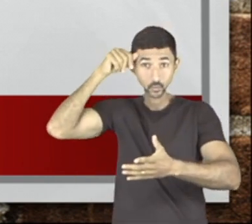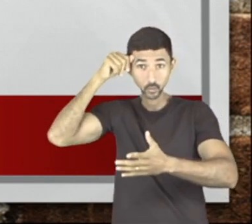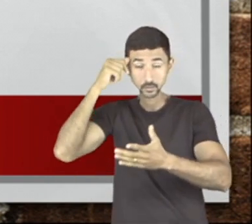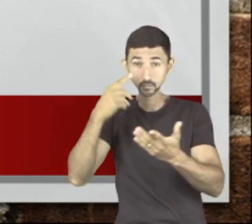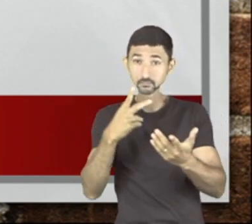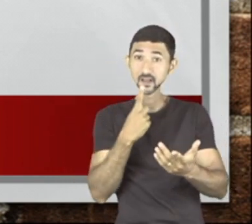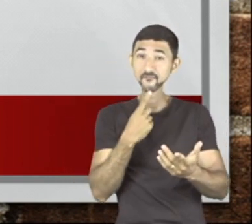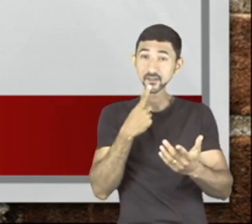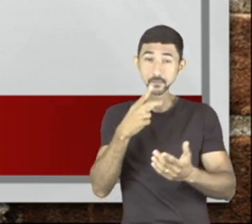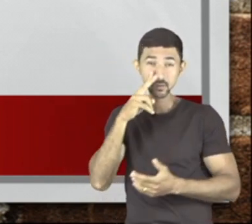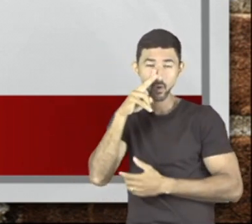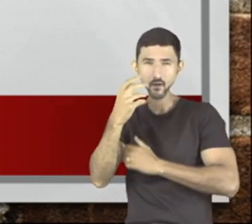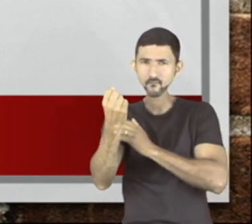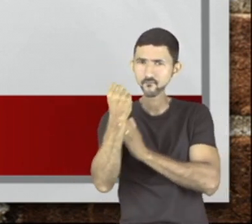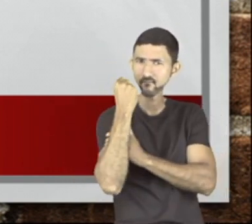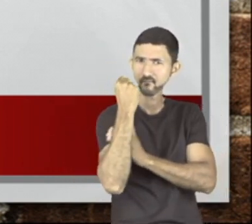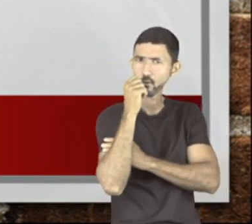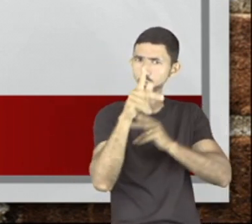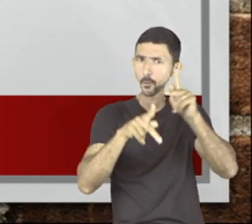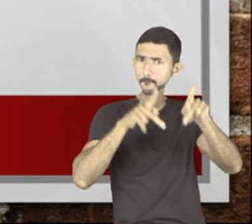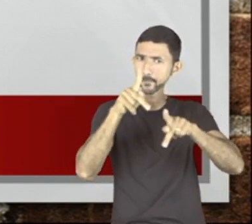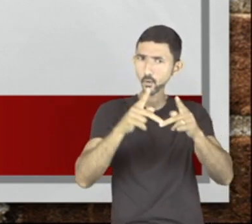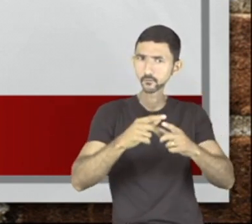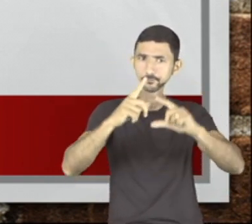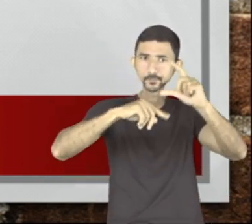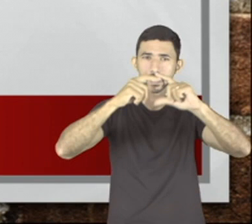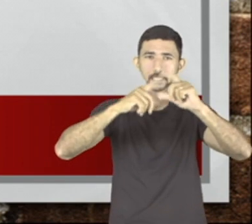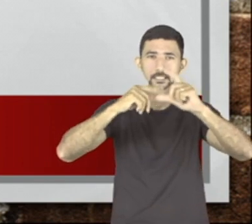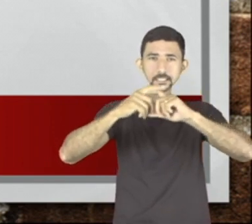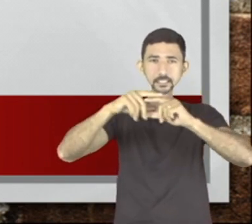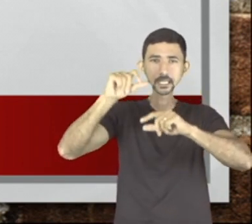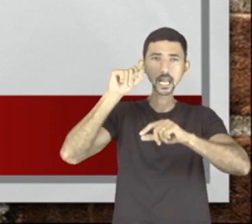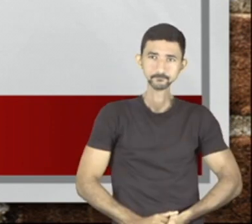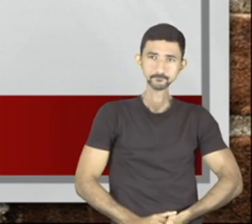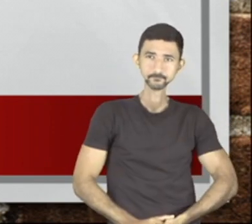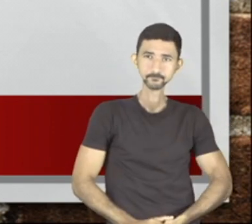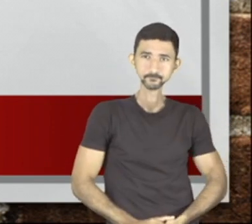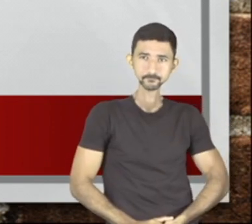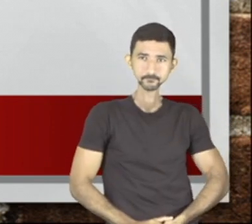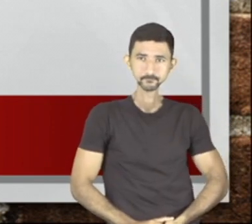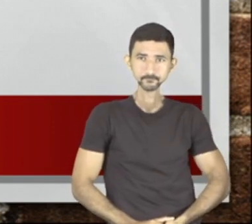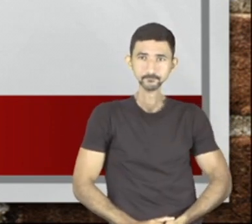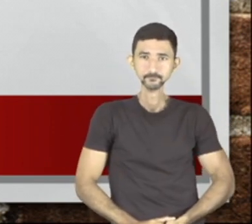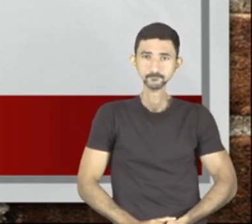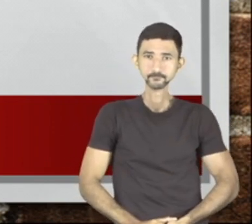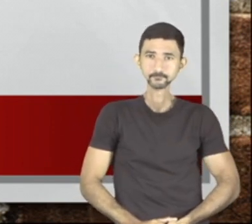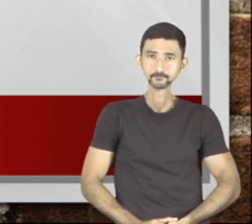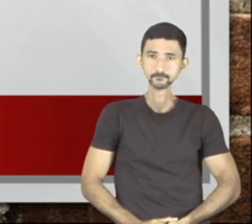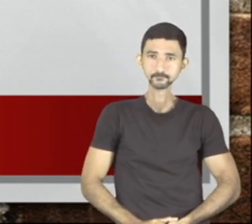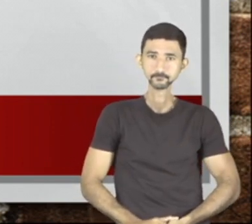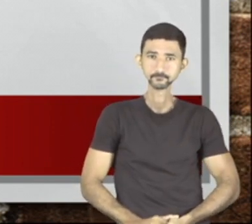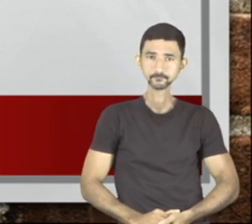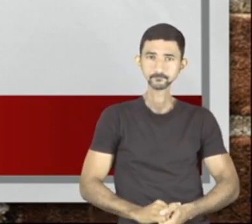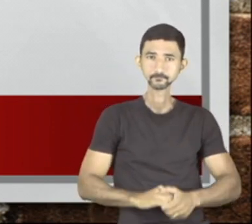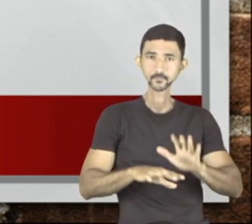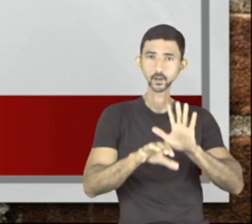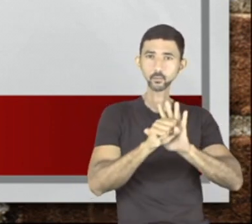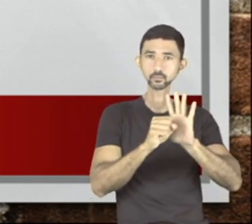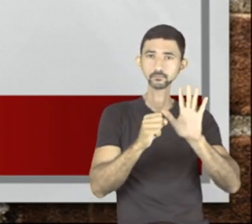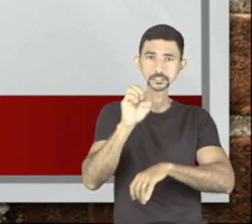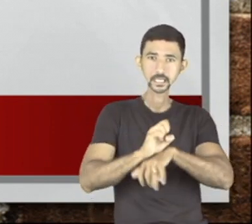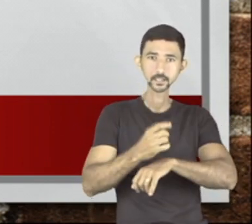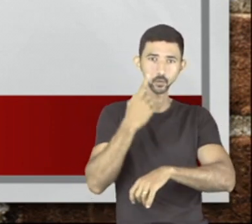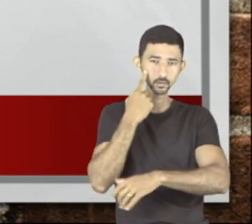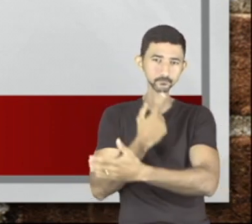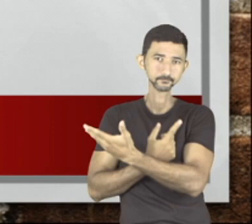população paraense. A estrela azul simboliza o estado do Pará. Agora nós vamos falar sobre o brasão de armas do nosso